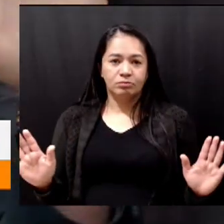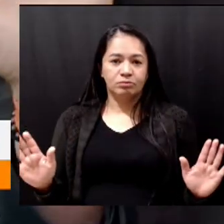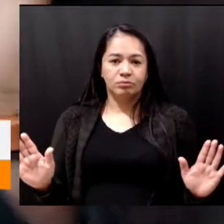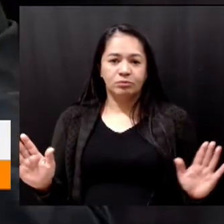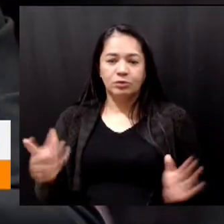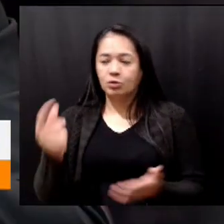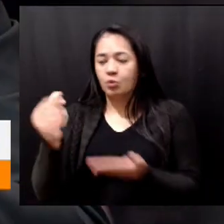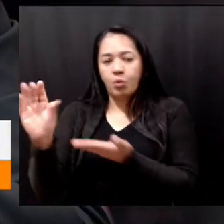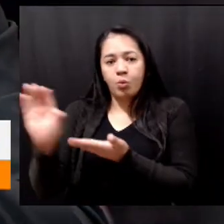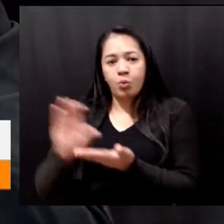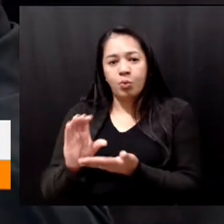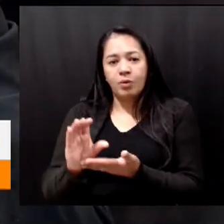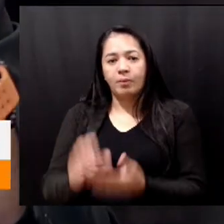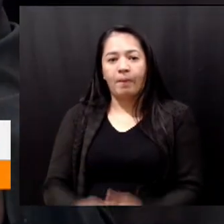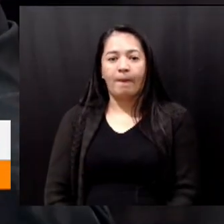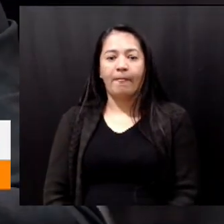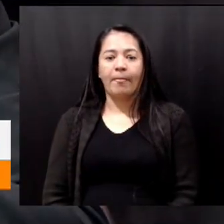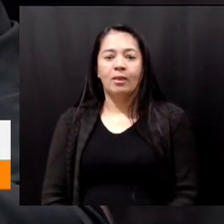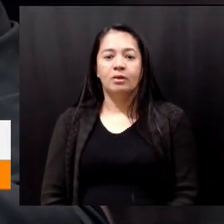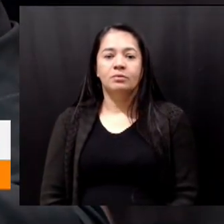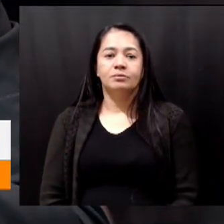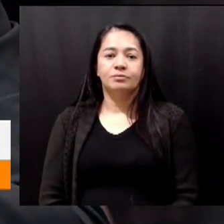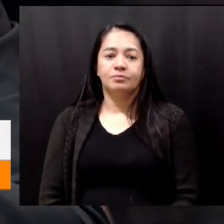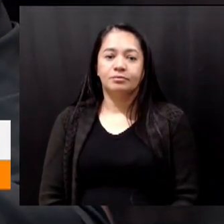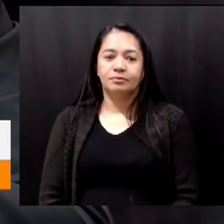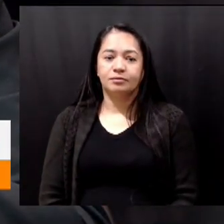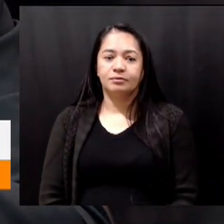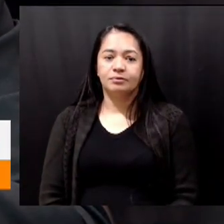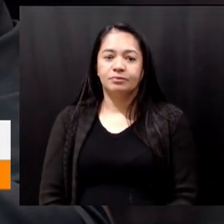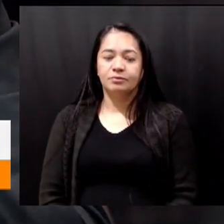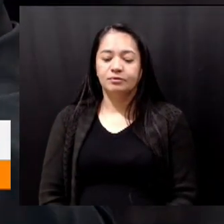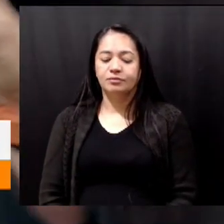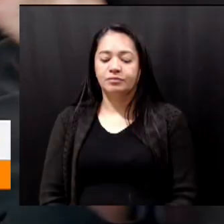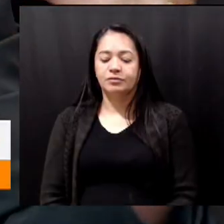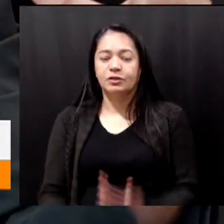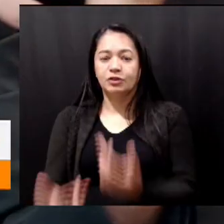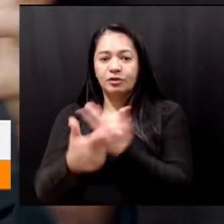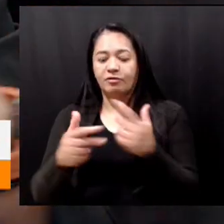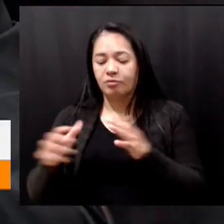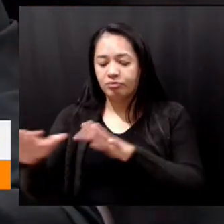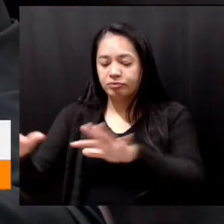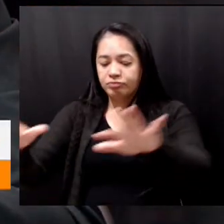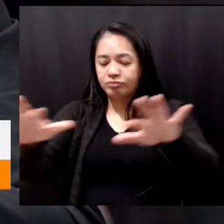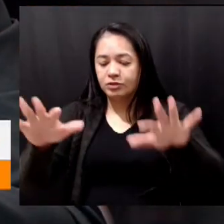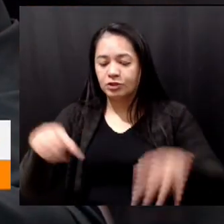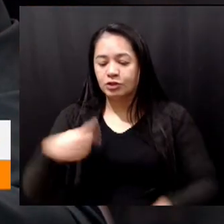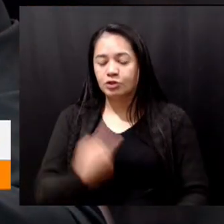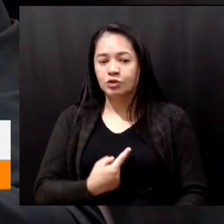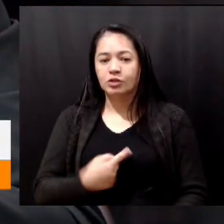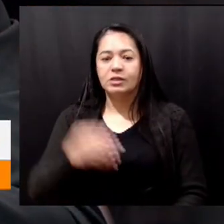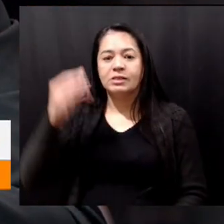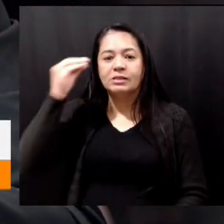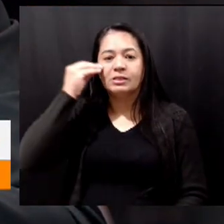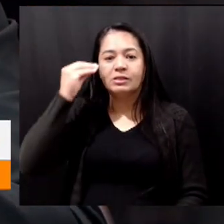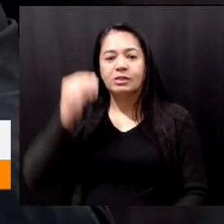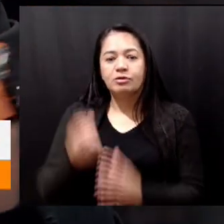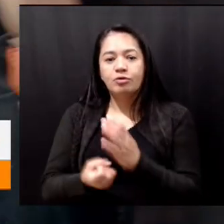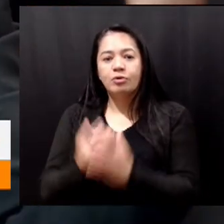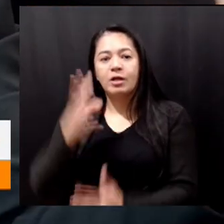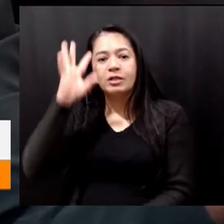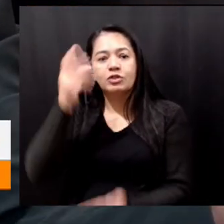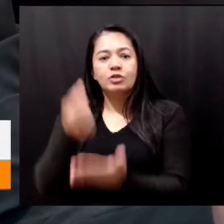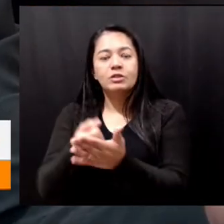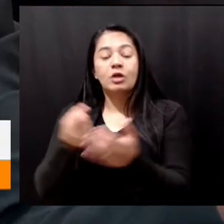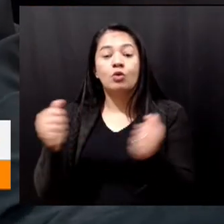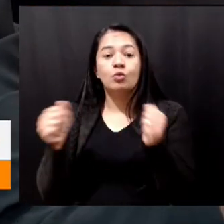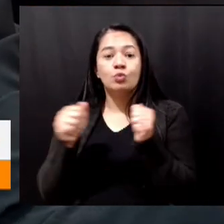PIP, enfim, recursos governamentais de várias esferas. Então a gente tenta criar essas soluções juntos ali dentro, e